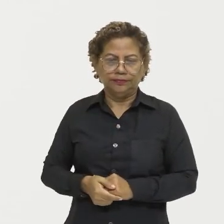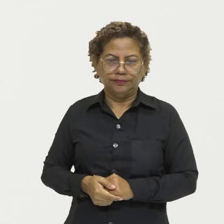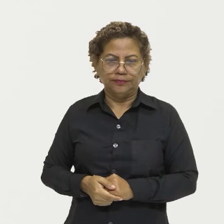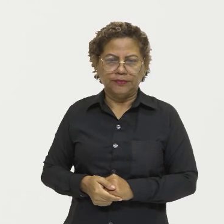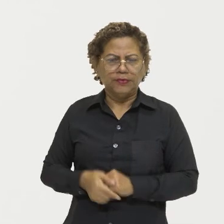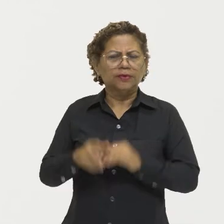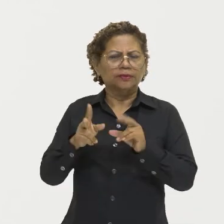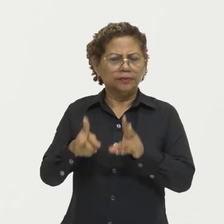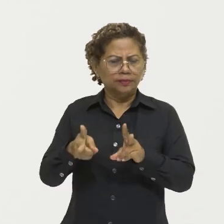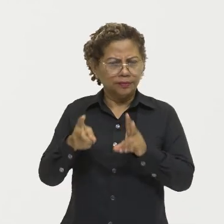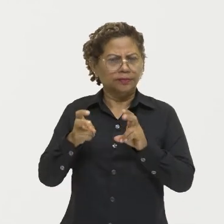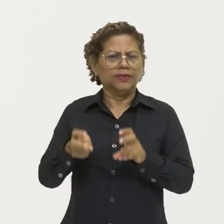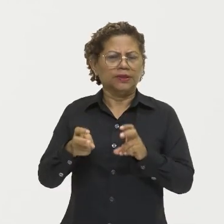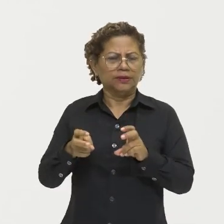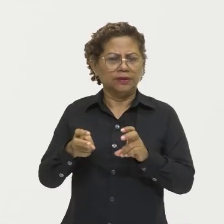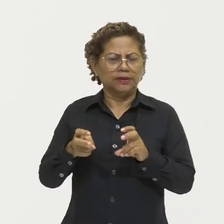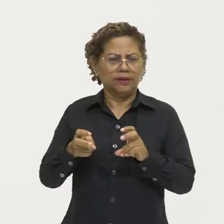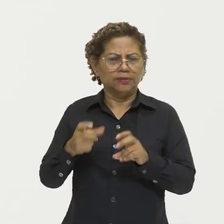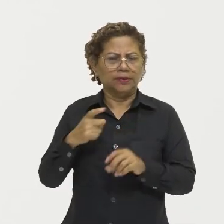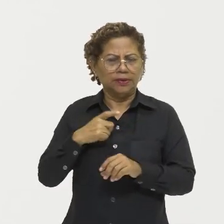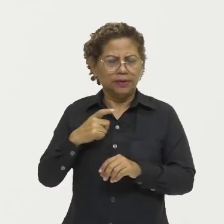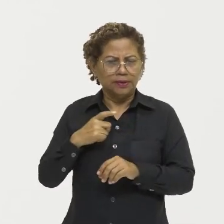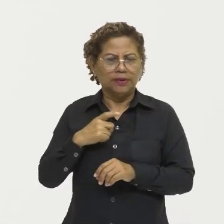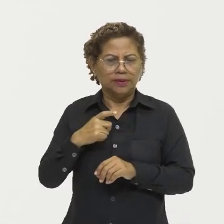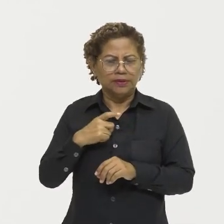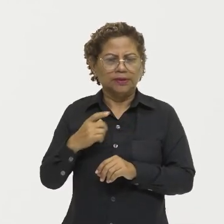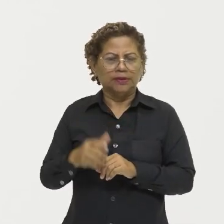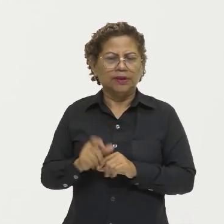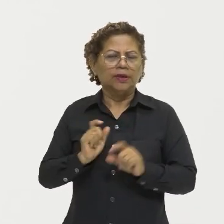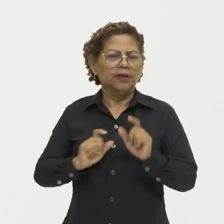começa a perceber que há uma certa